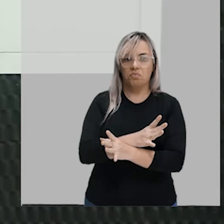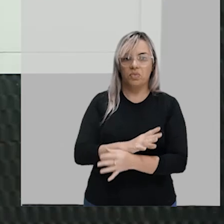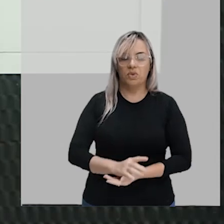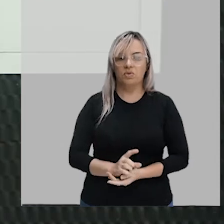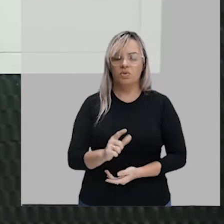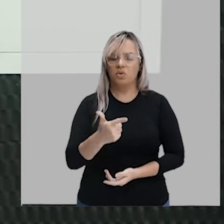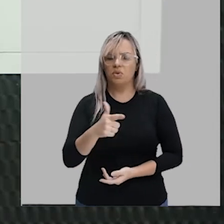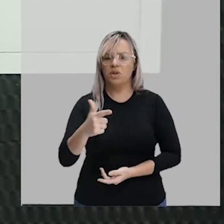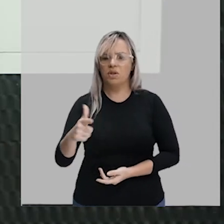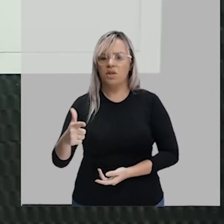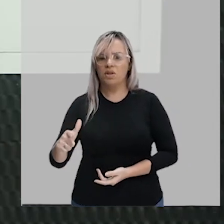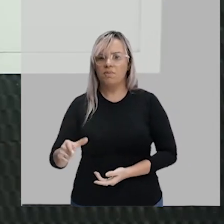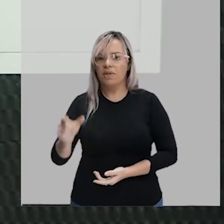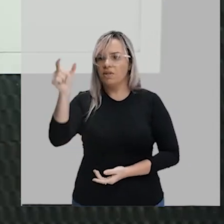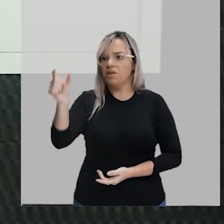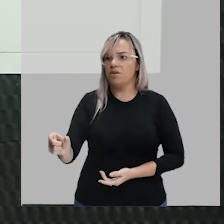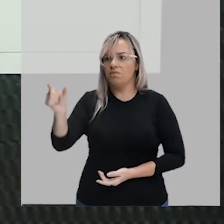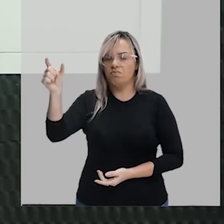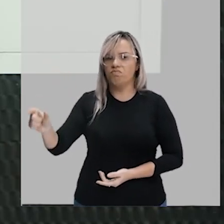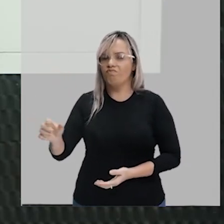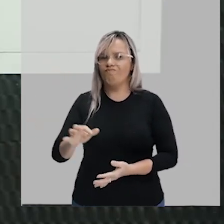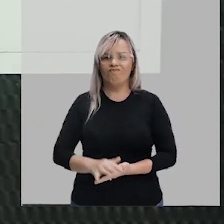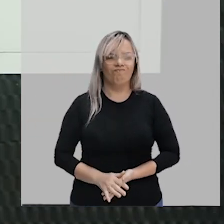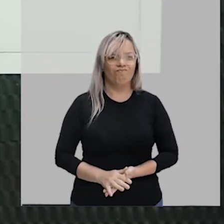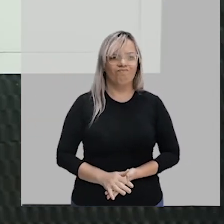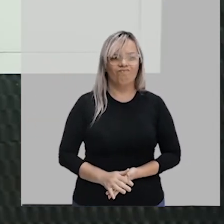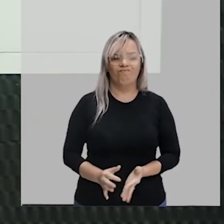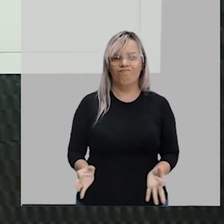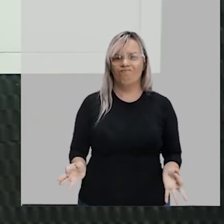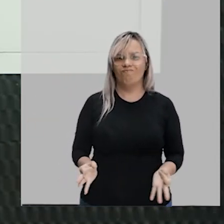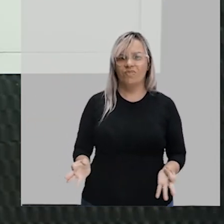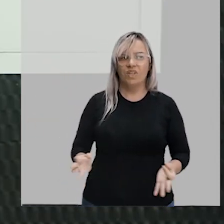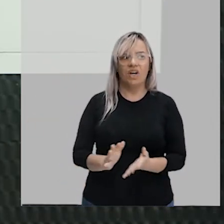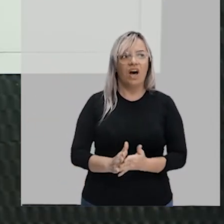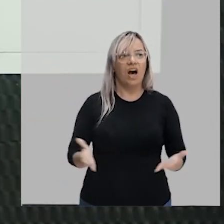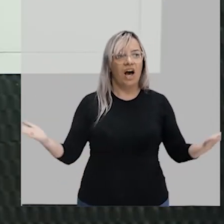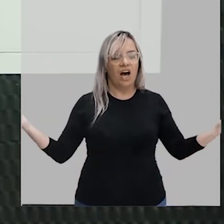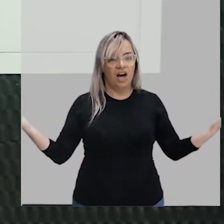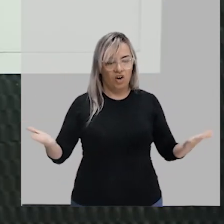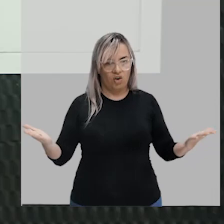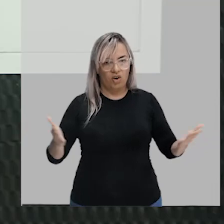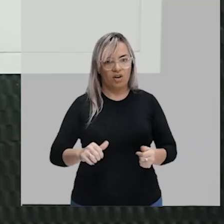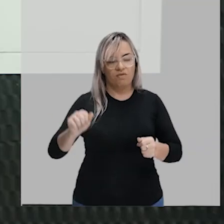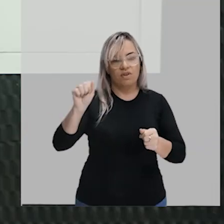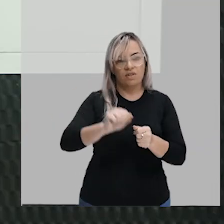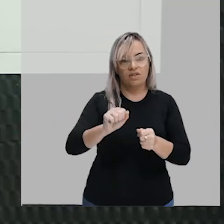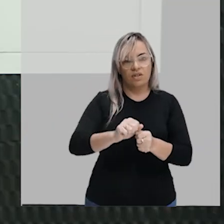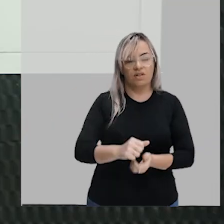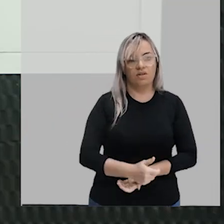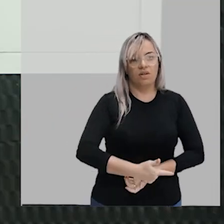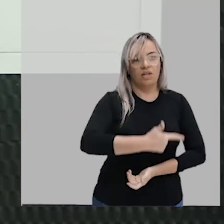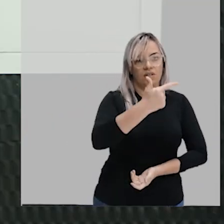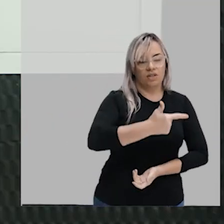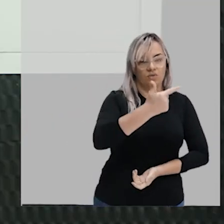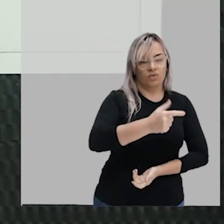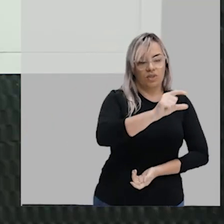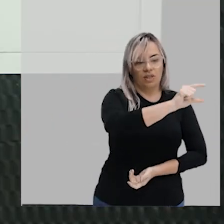linha. Aí você vai partir agora para a segunda linha da matriz A e fazer a mesma coisa, repetir o